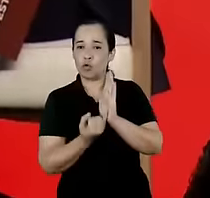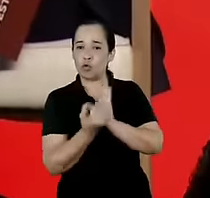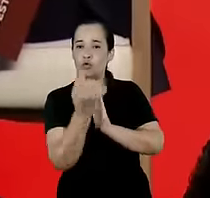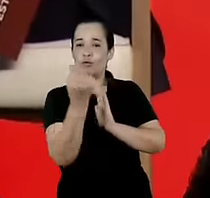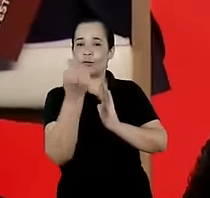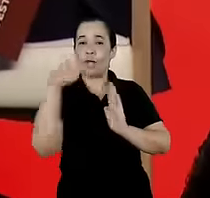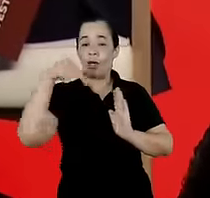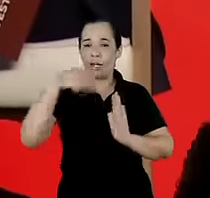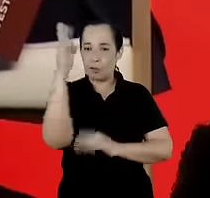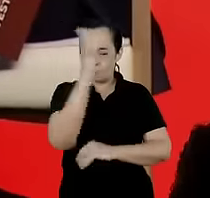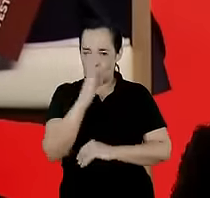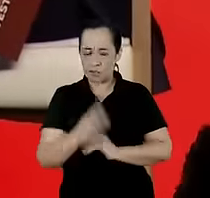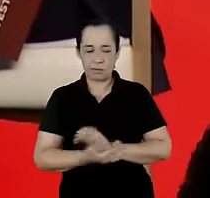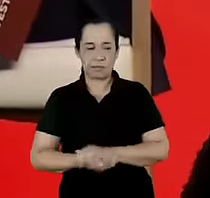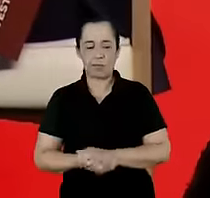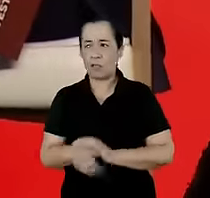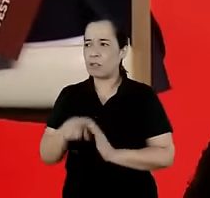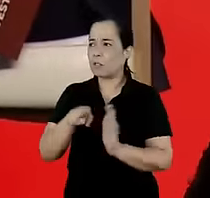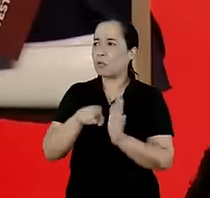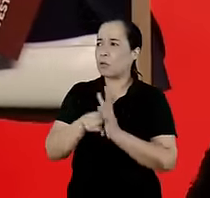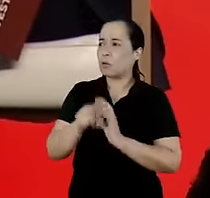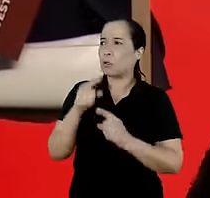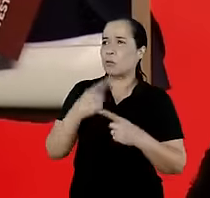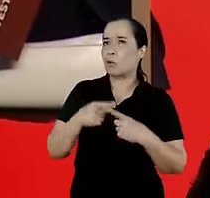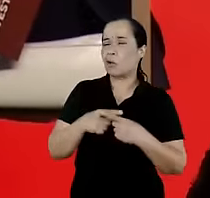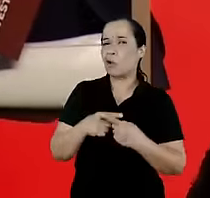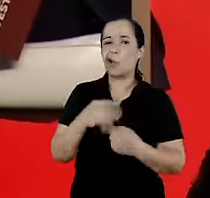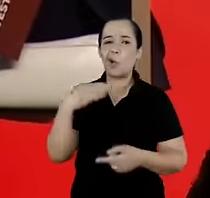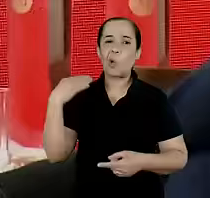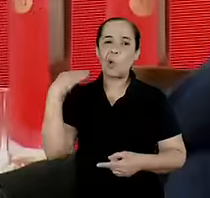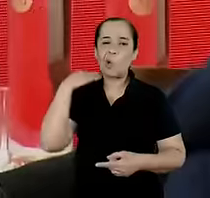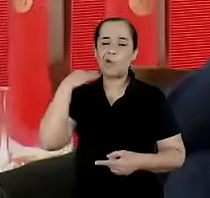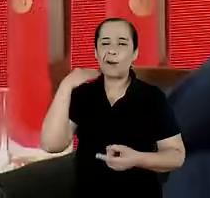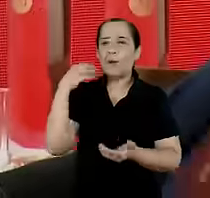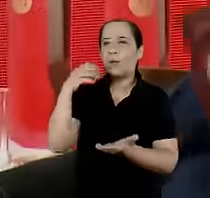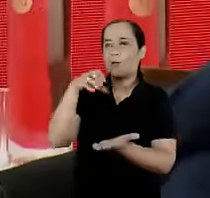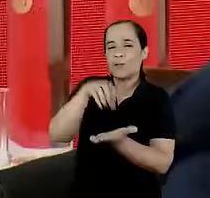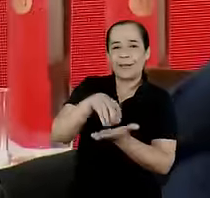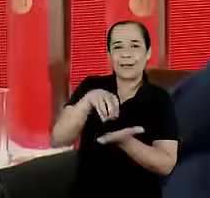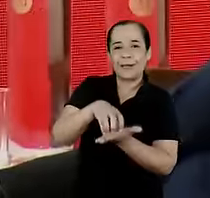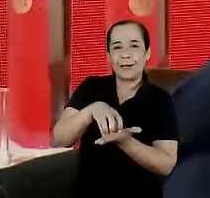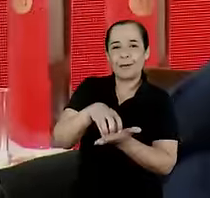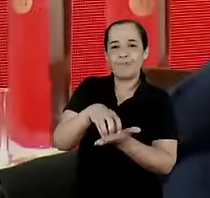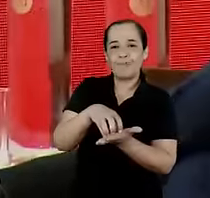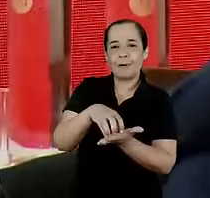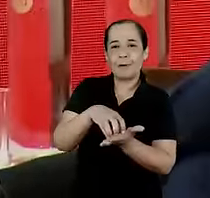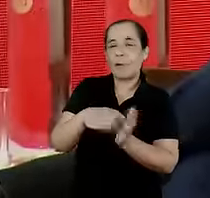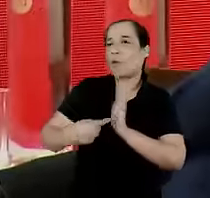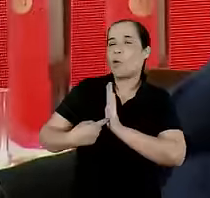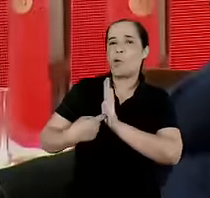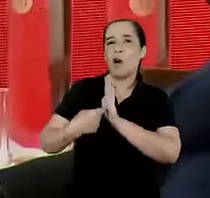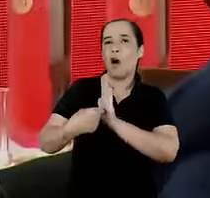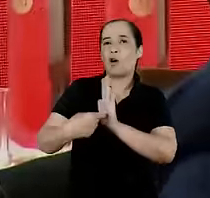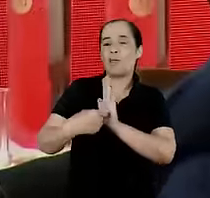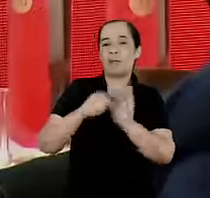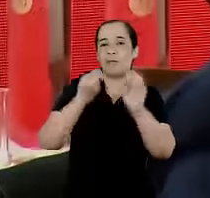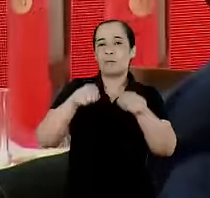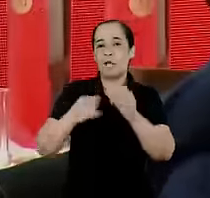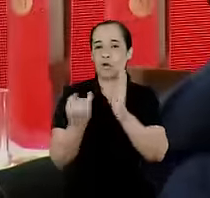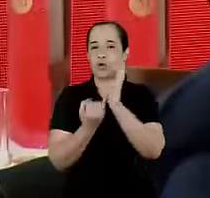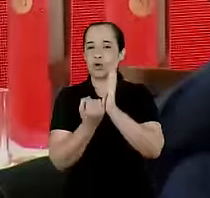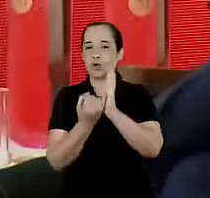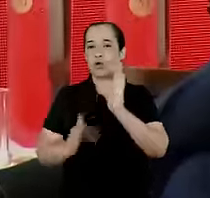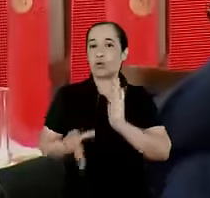implicitamente é por que que o banco central não dá um guidance ou seja não dá uma previsão de trajetória de juros paraa frente mais